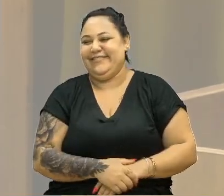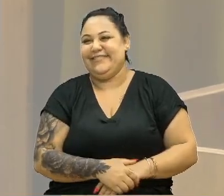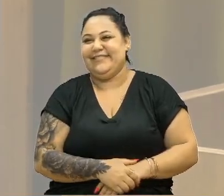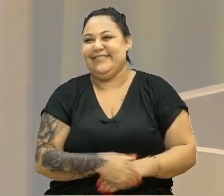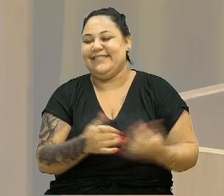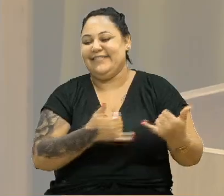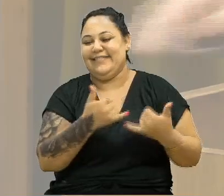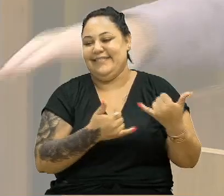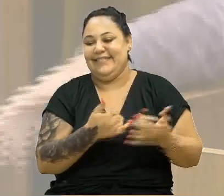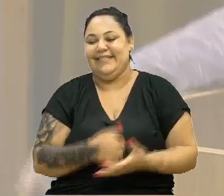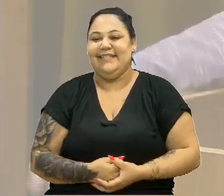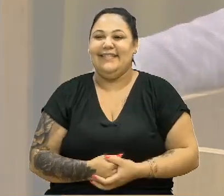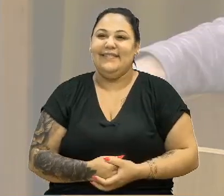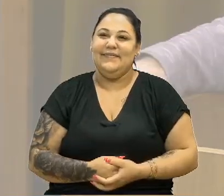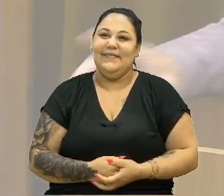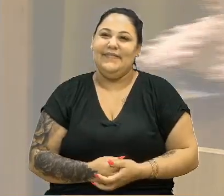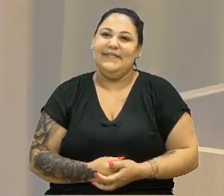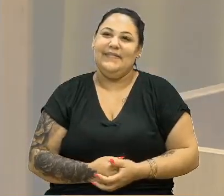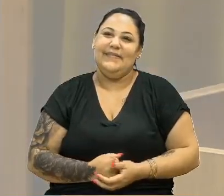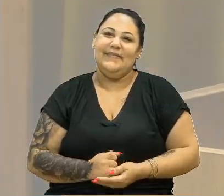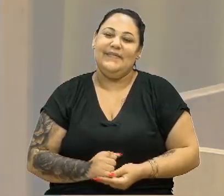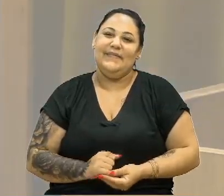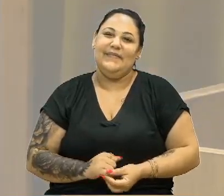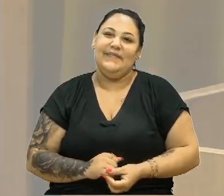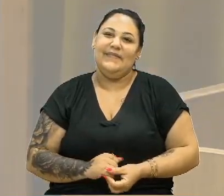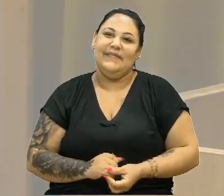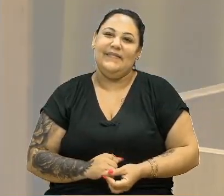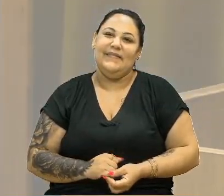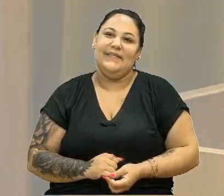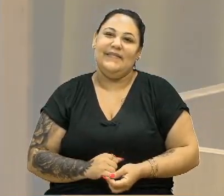vou. Palavra? Mais alguém?